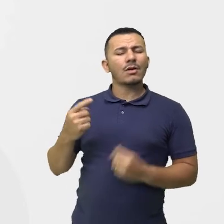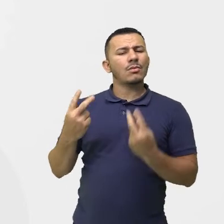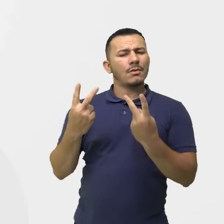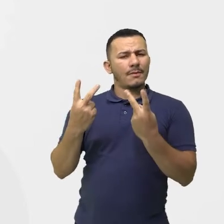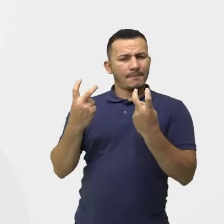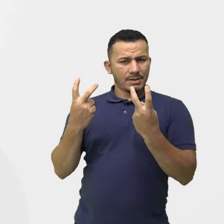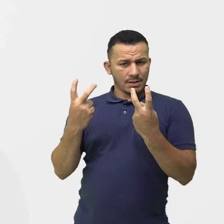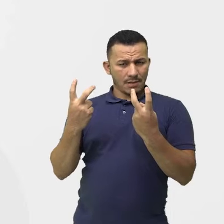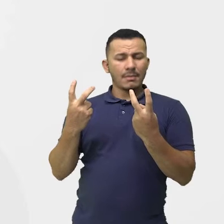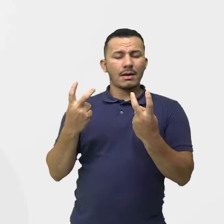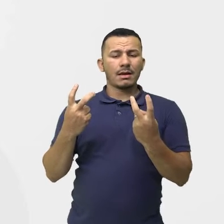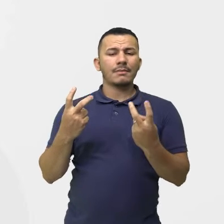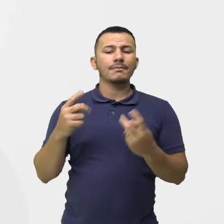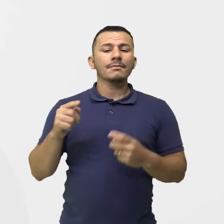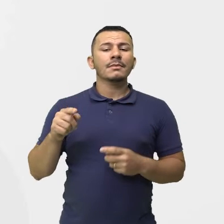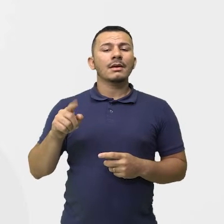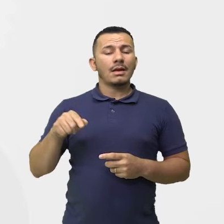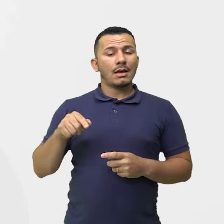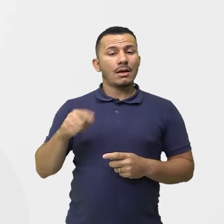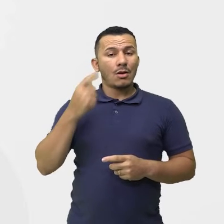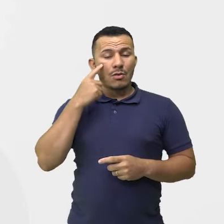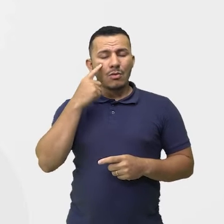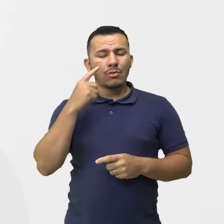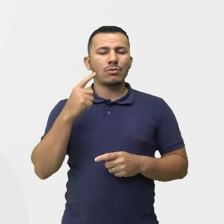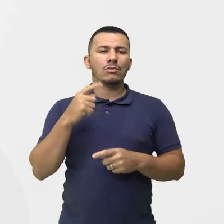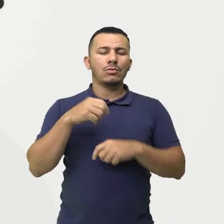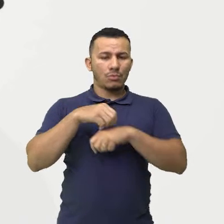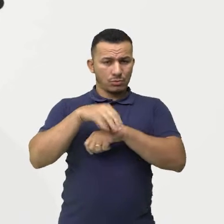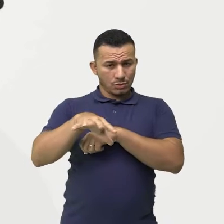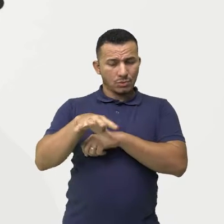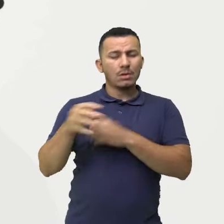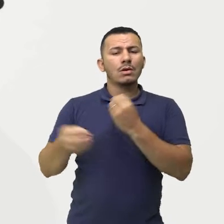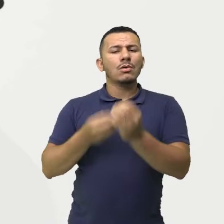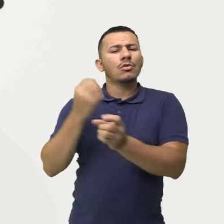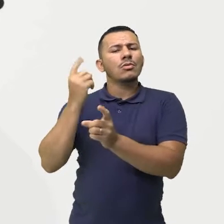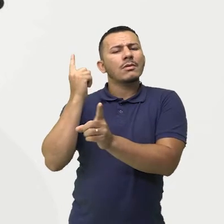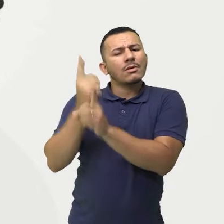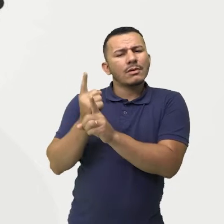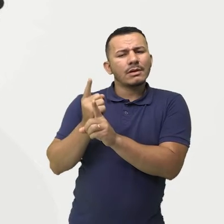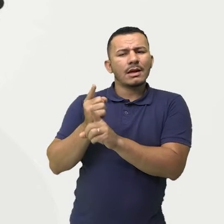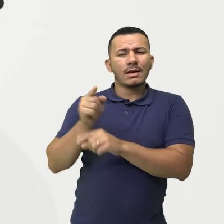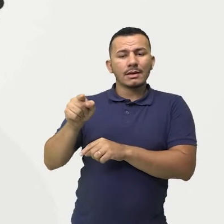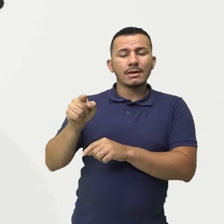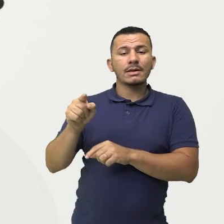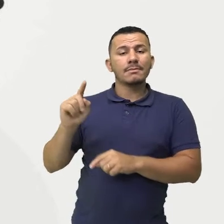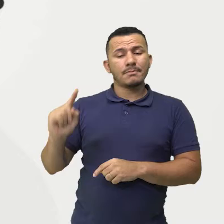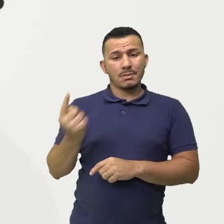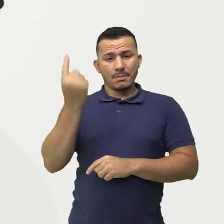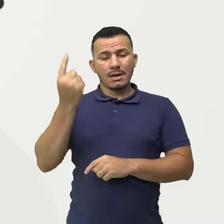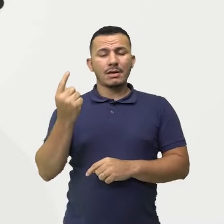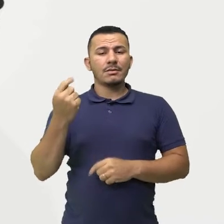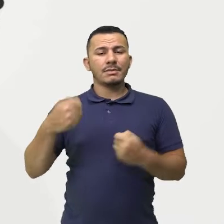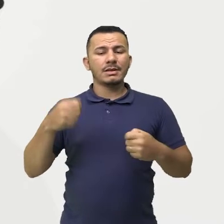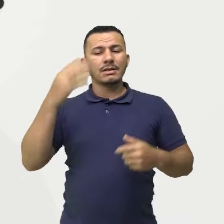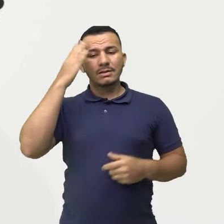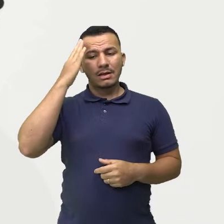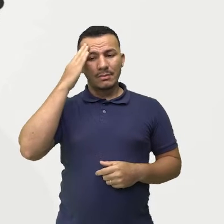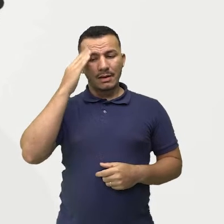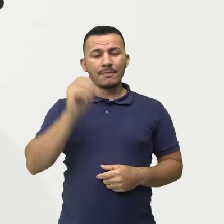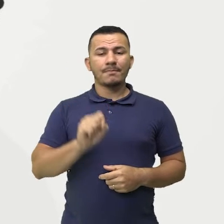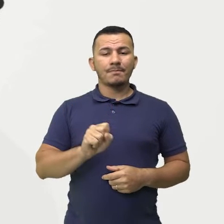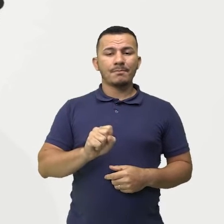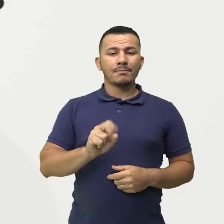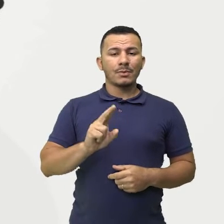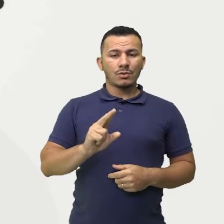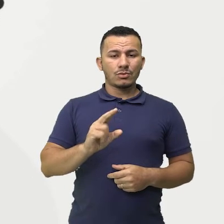identificar. E uma das coisas para você identificar é descobrindo o que é o sucessor e